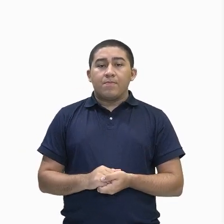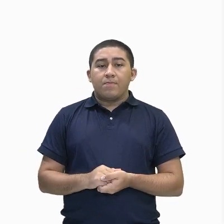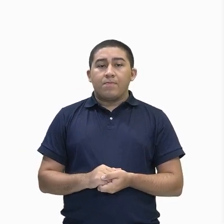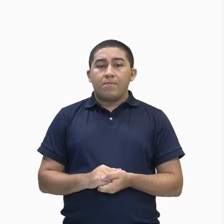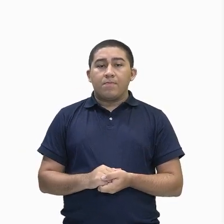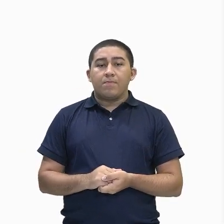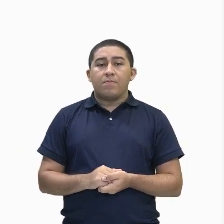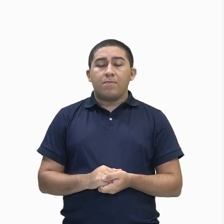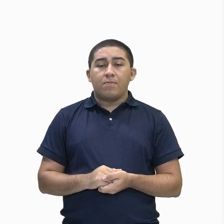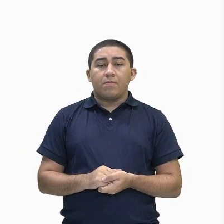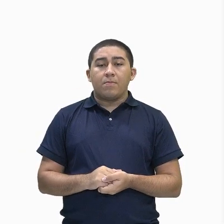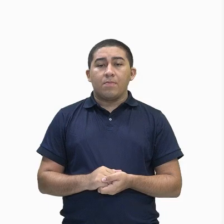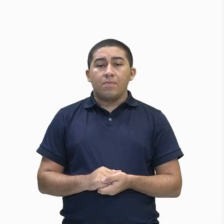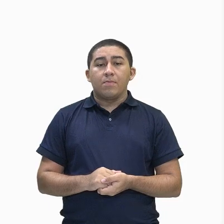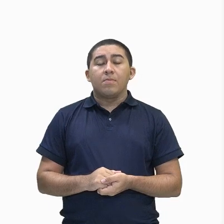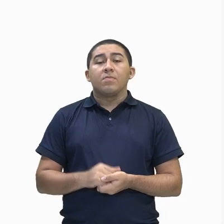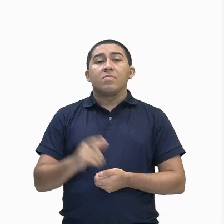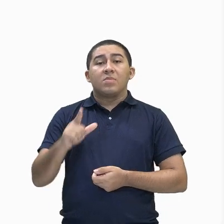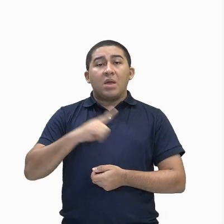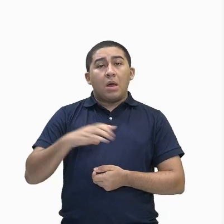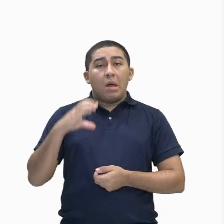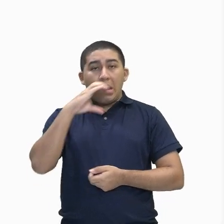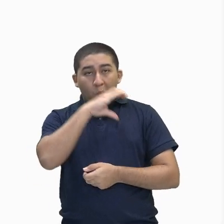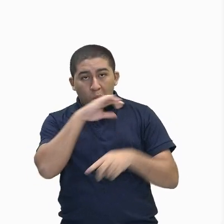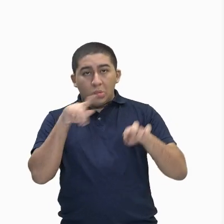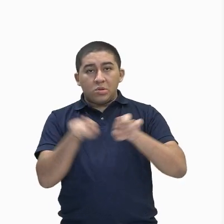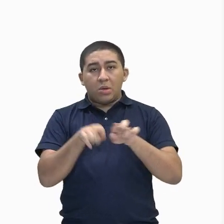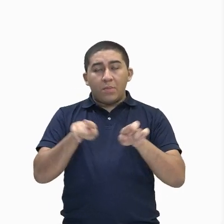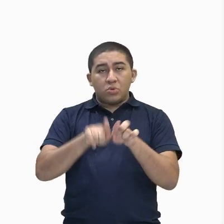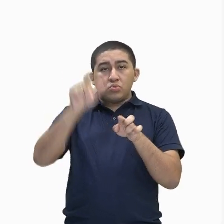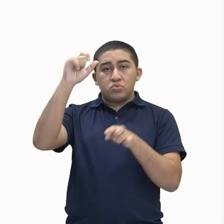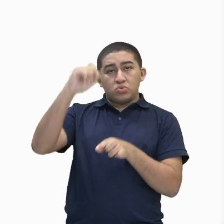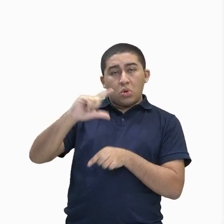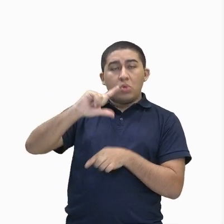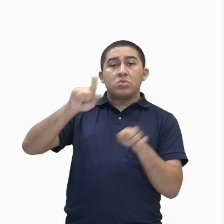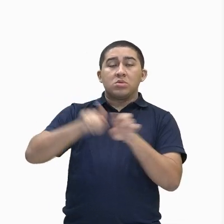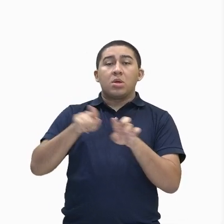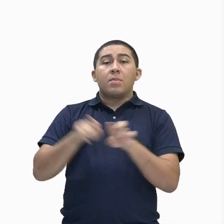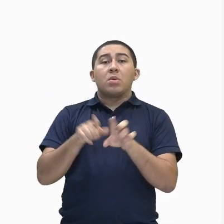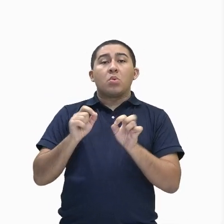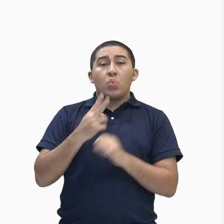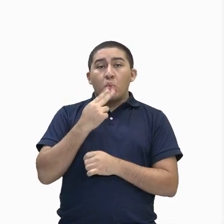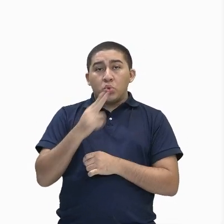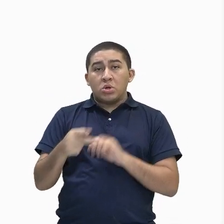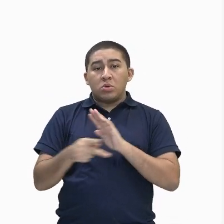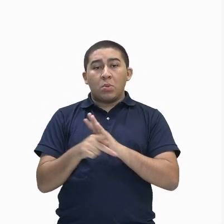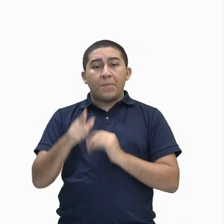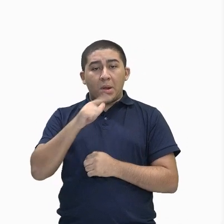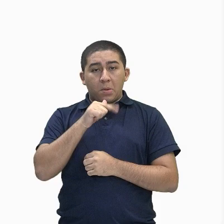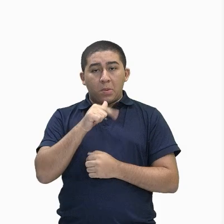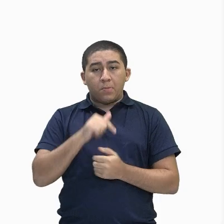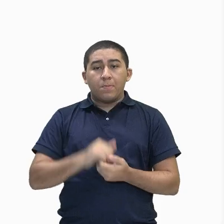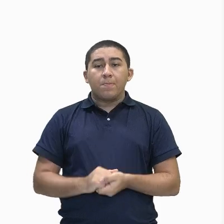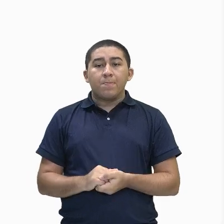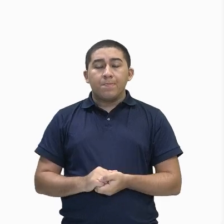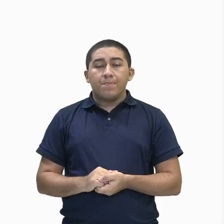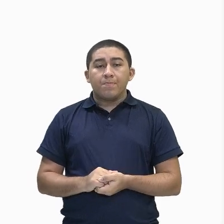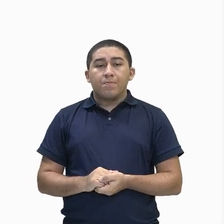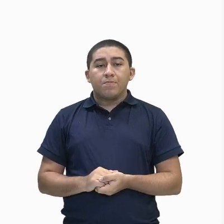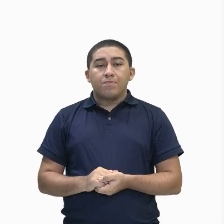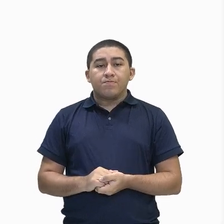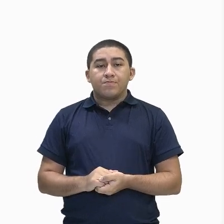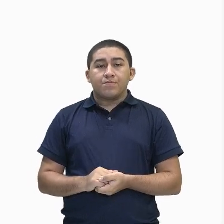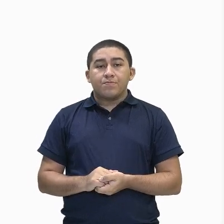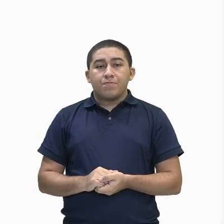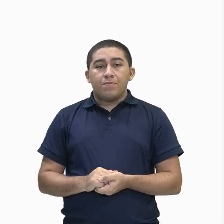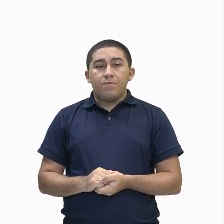densidade, vai transportar o calor proveniente do Sol e também dos nutrientes presentes na água. Existem vários